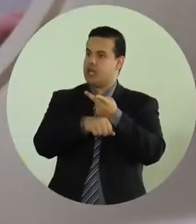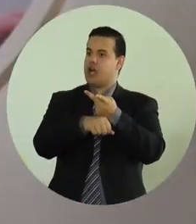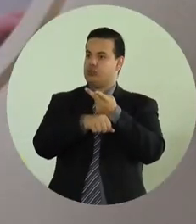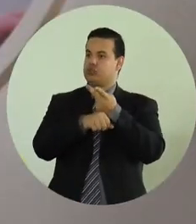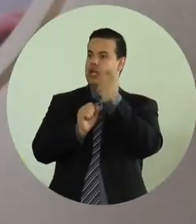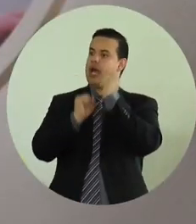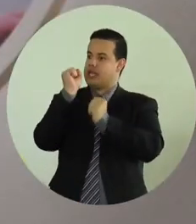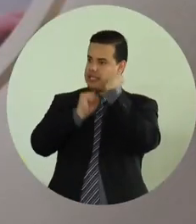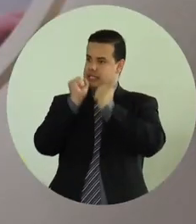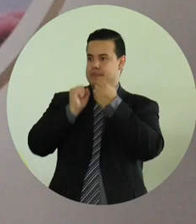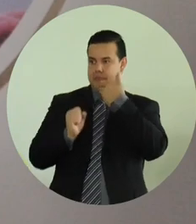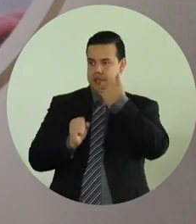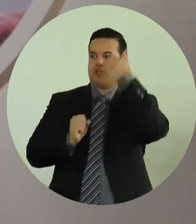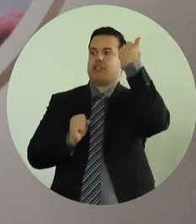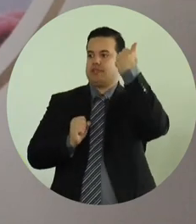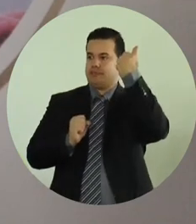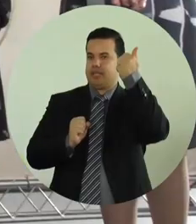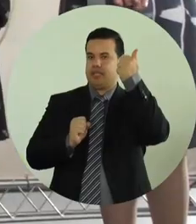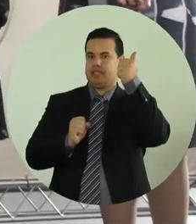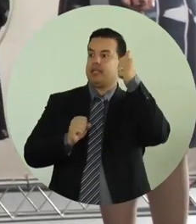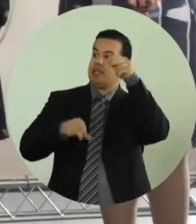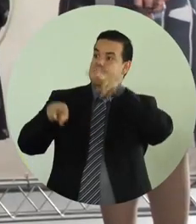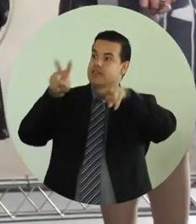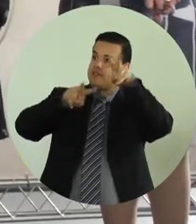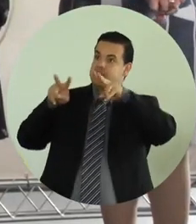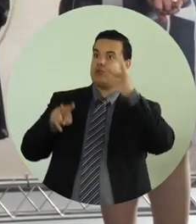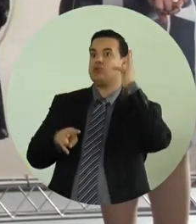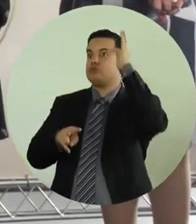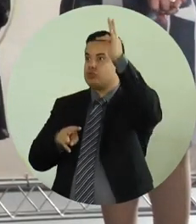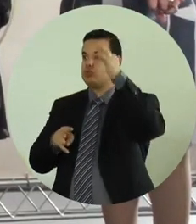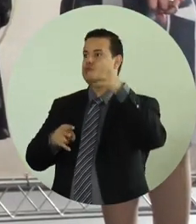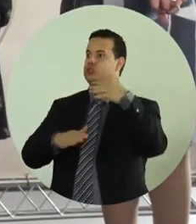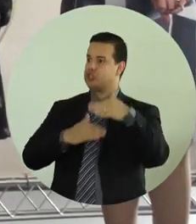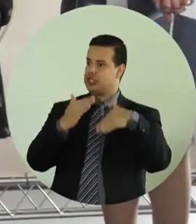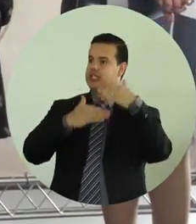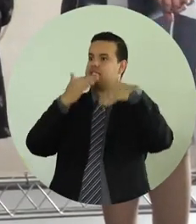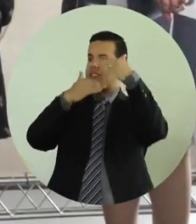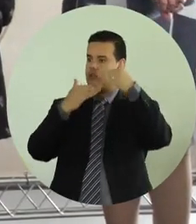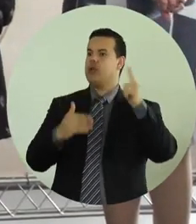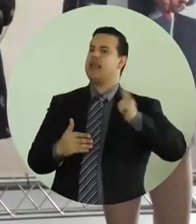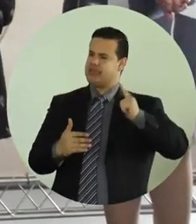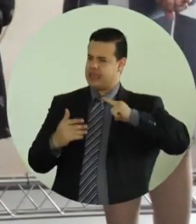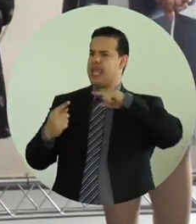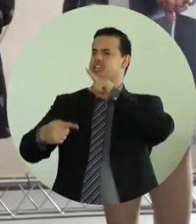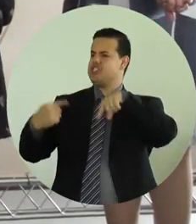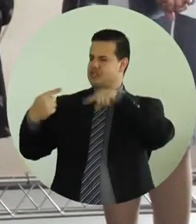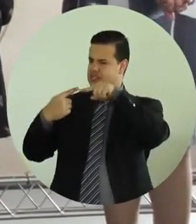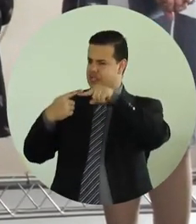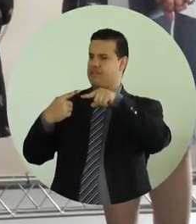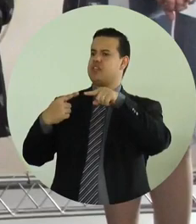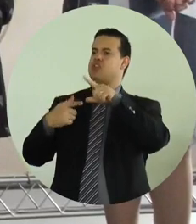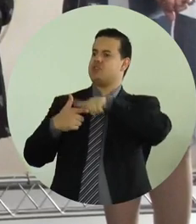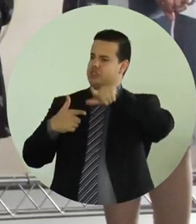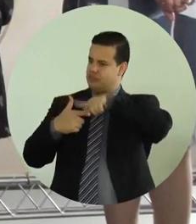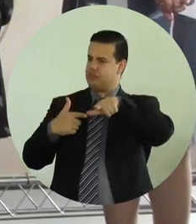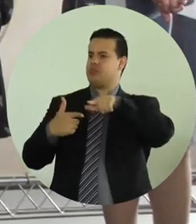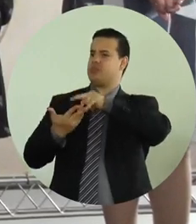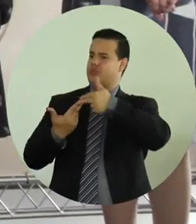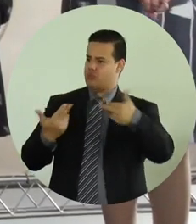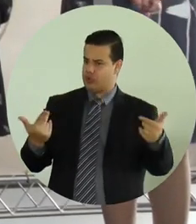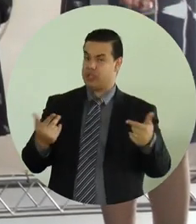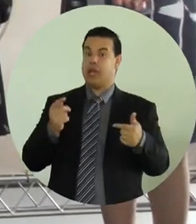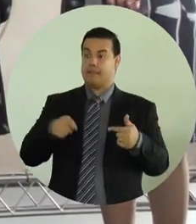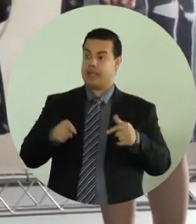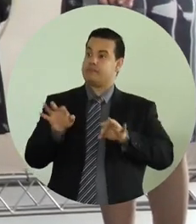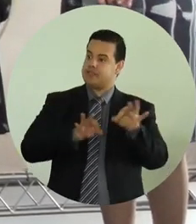dessas ousadas e visionárias empresas, que diante desses desafios, vem se empenhando em promovendo uma cultura verdadeira de